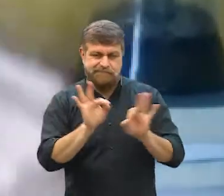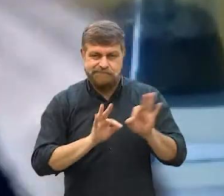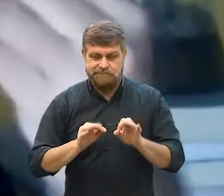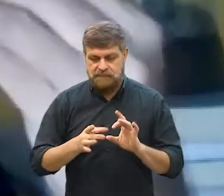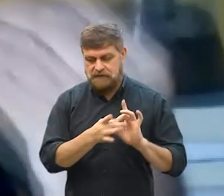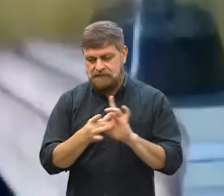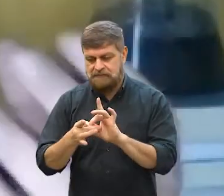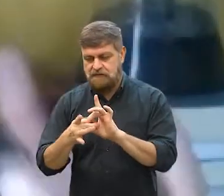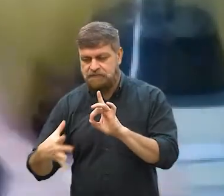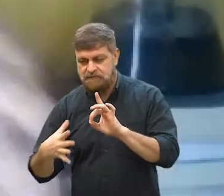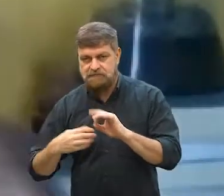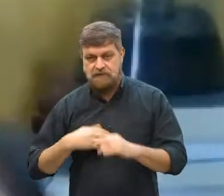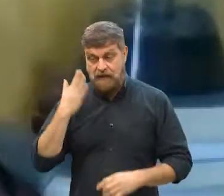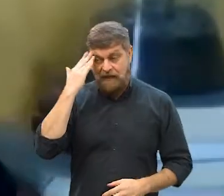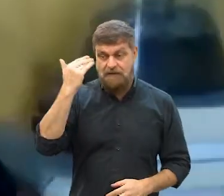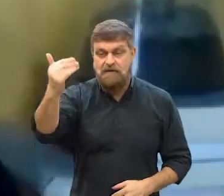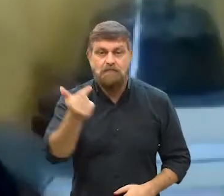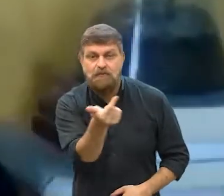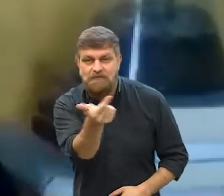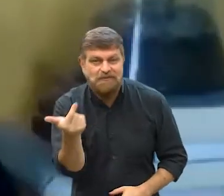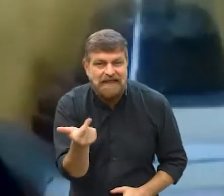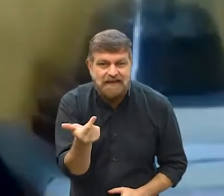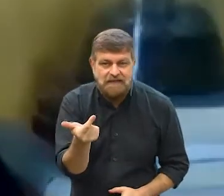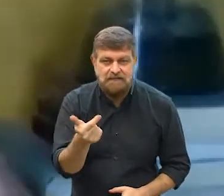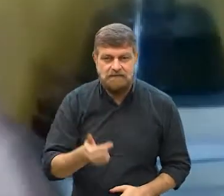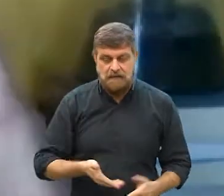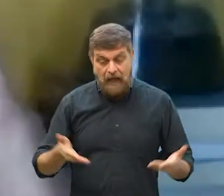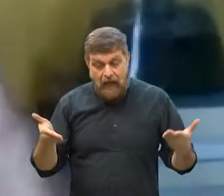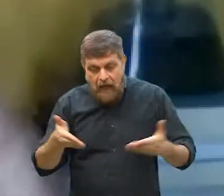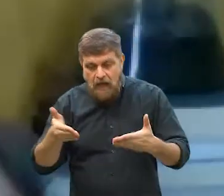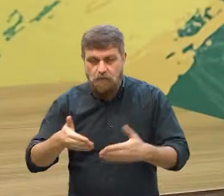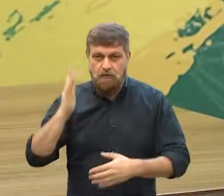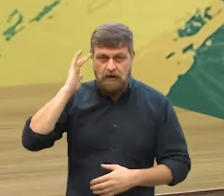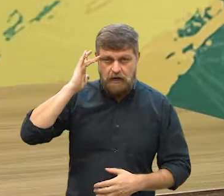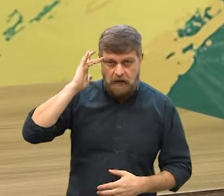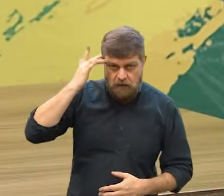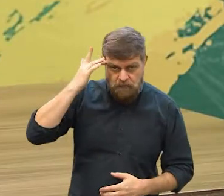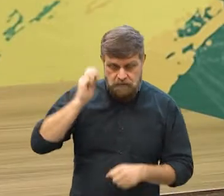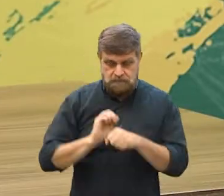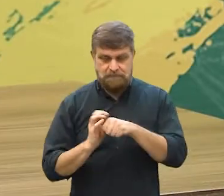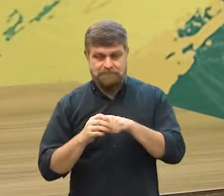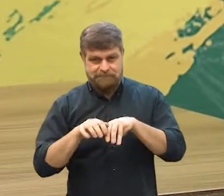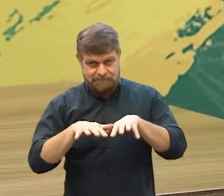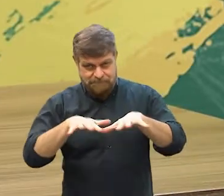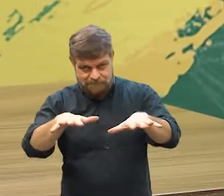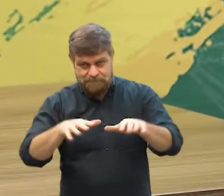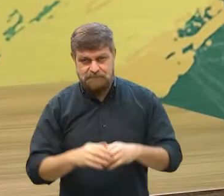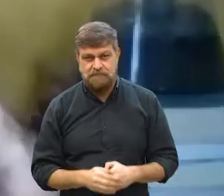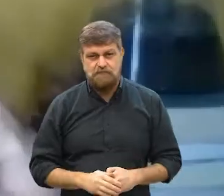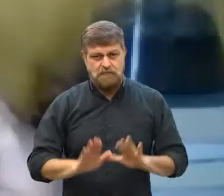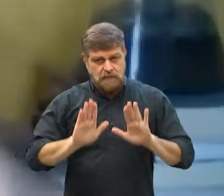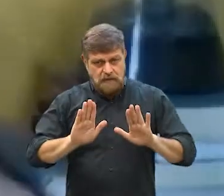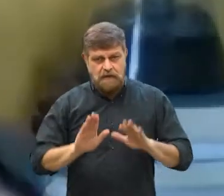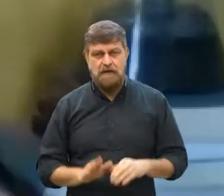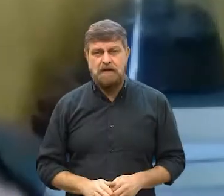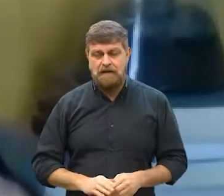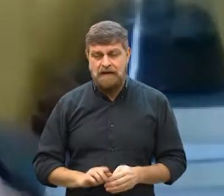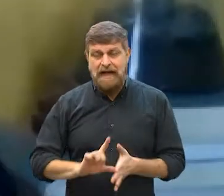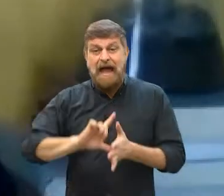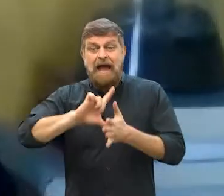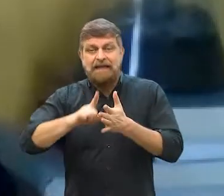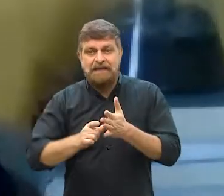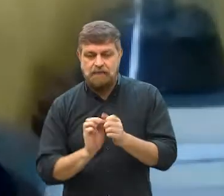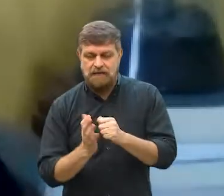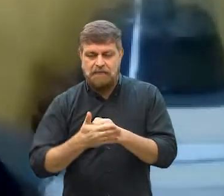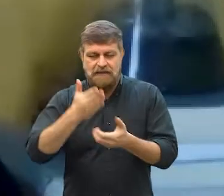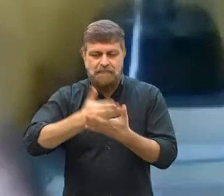não tem continuidade nem a visibilidade Só que eu acho que agora nesse momento qualquer previsão é para poderia mas